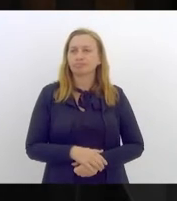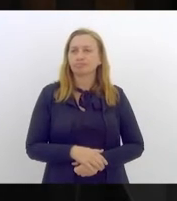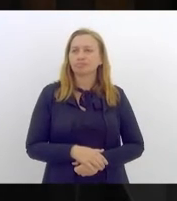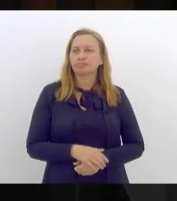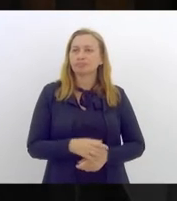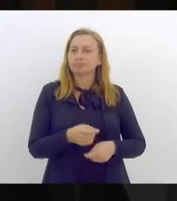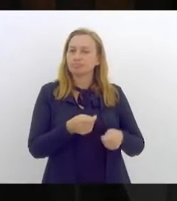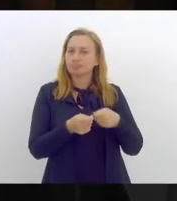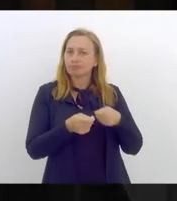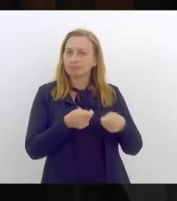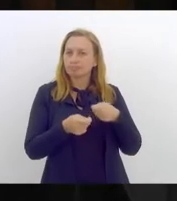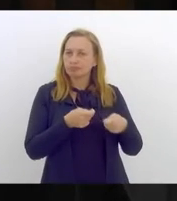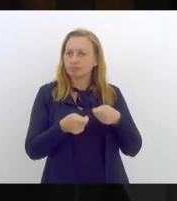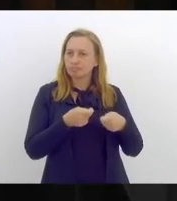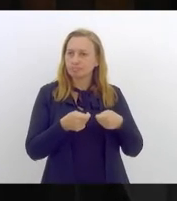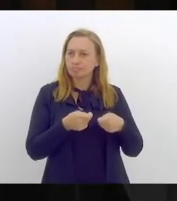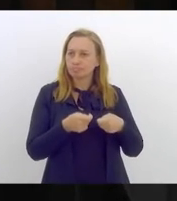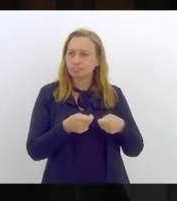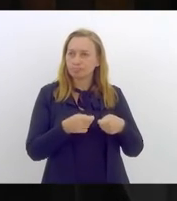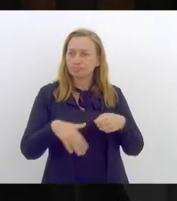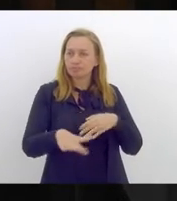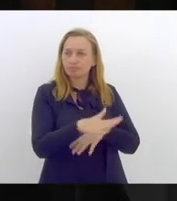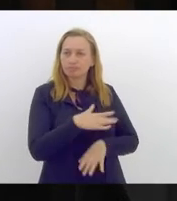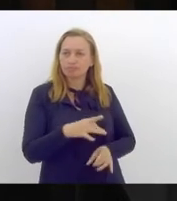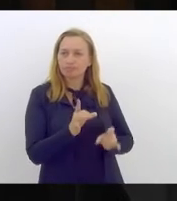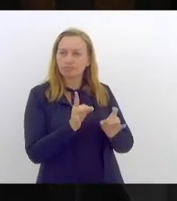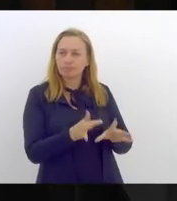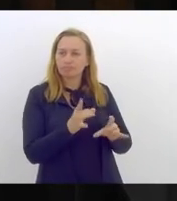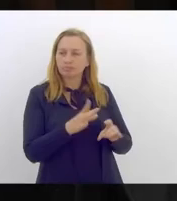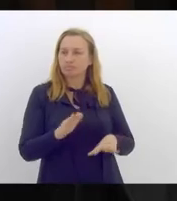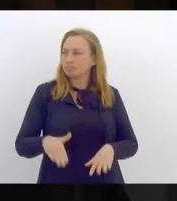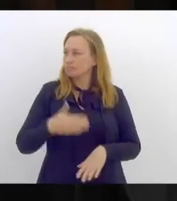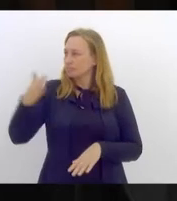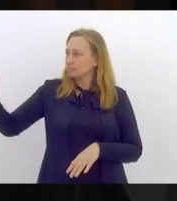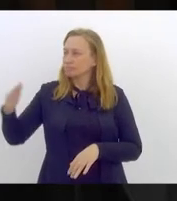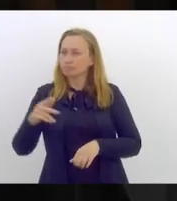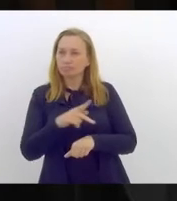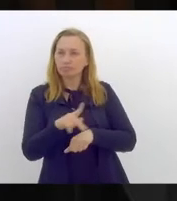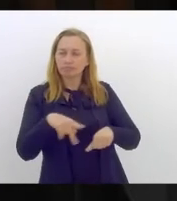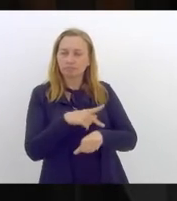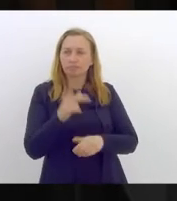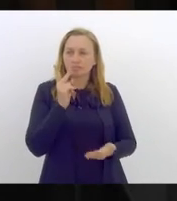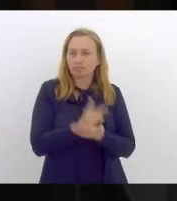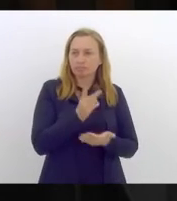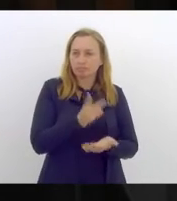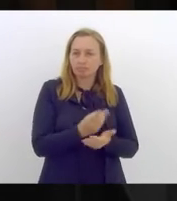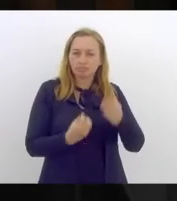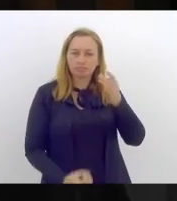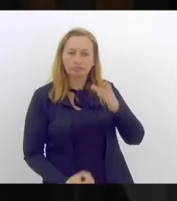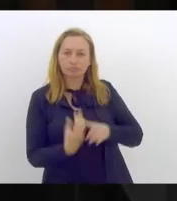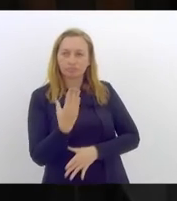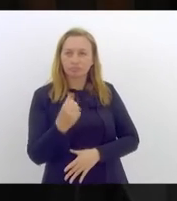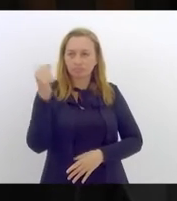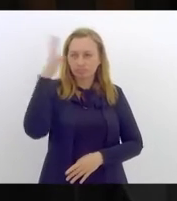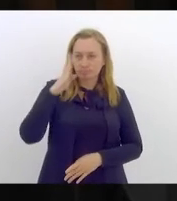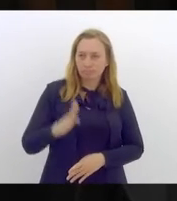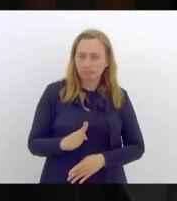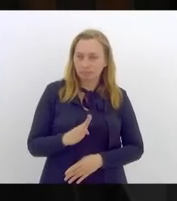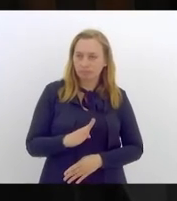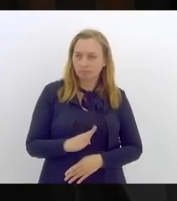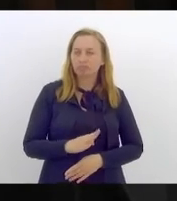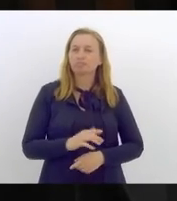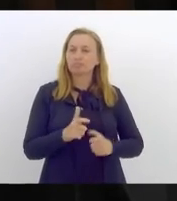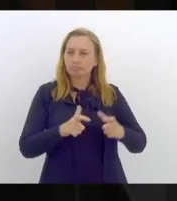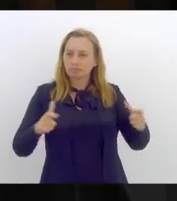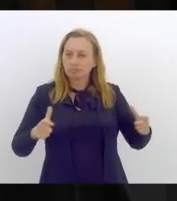regulados pelo comércio internacional. Mesmo o Brasil sendo um grande produtor de petróleo, mesmo